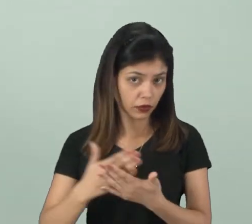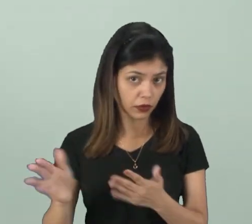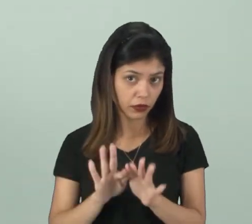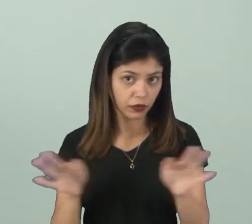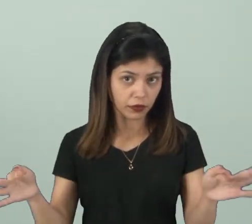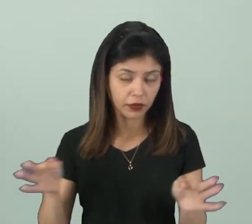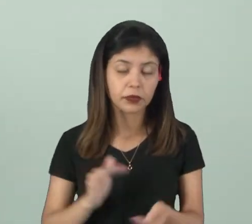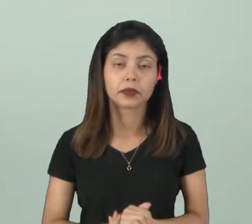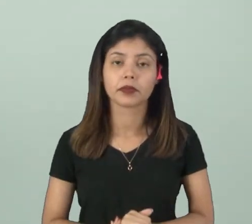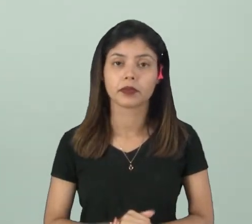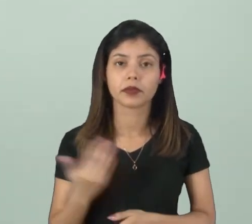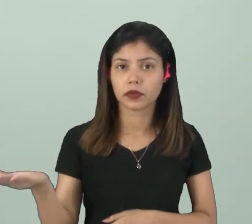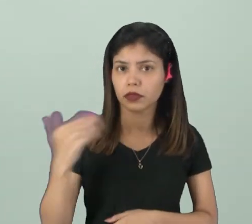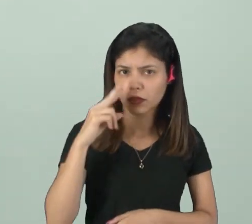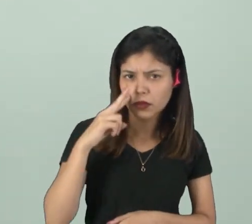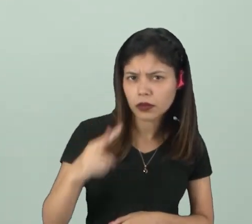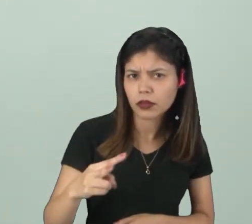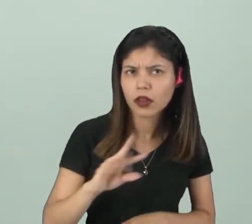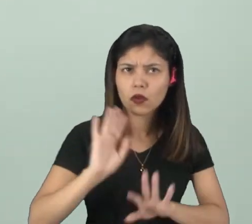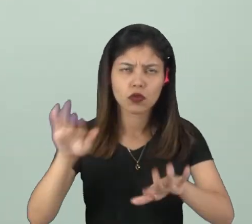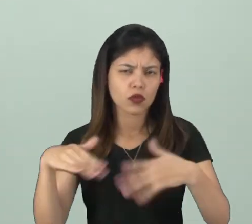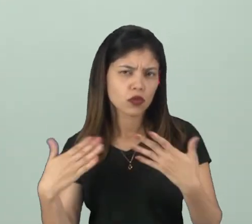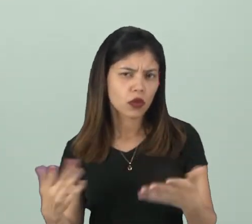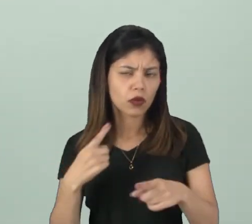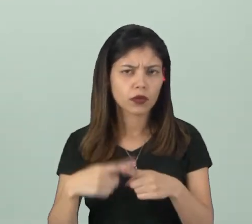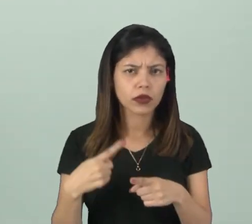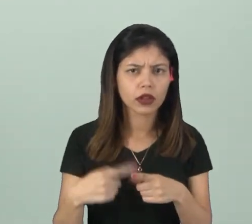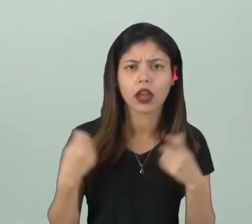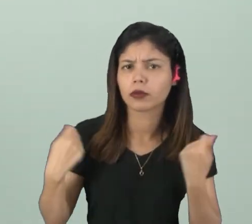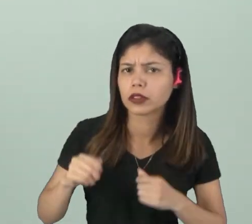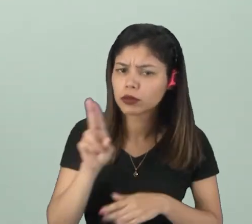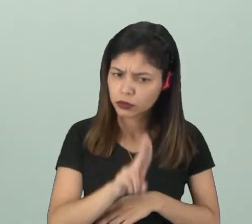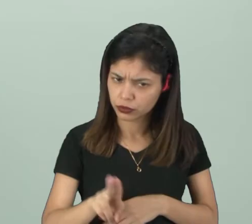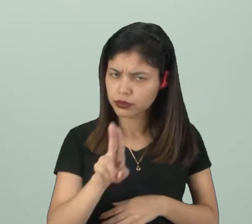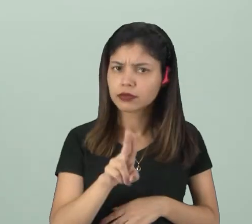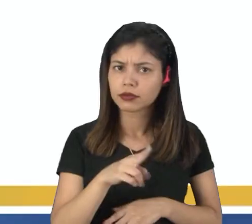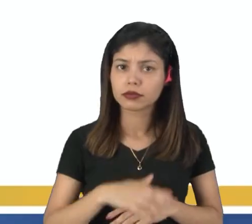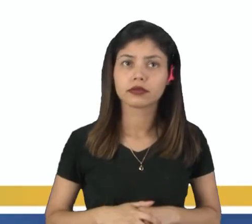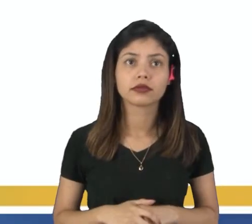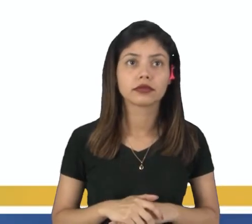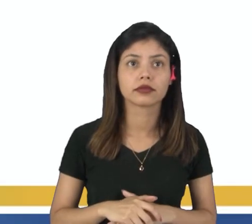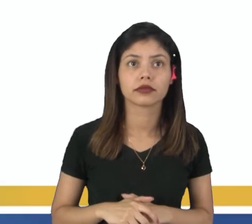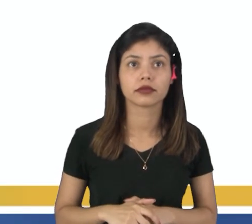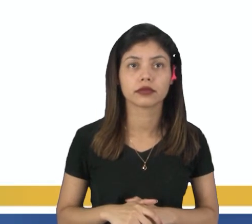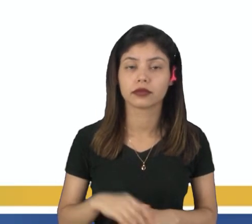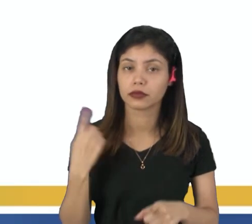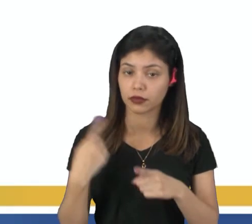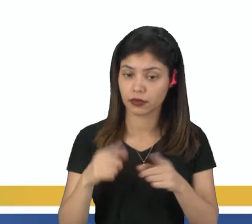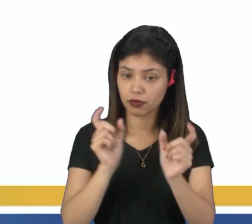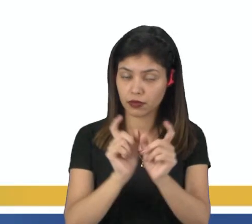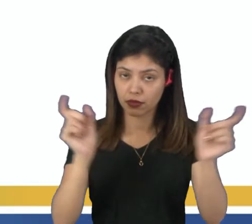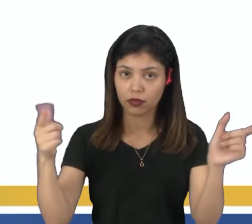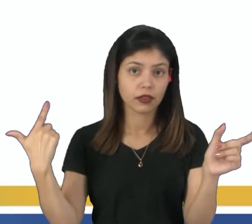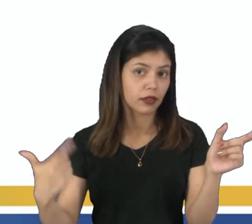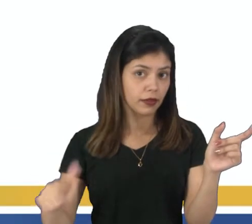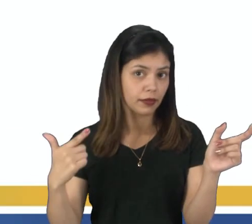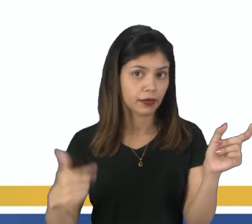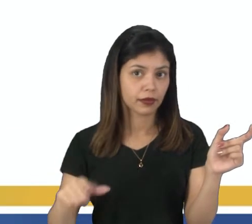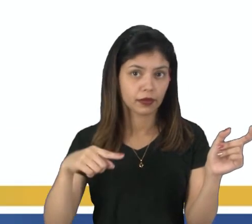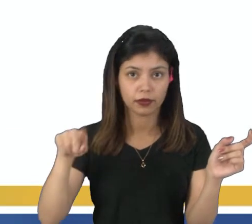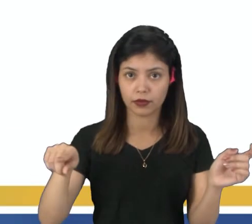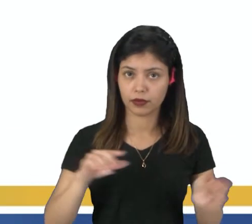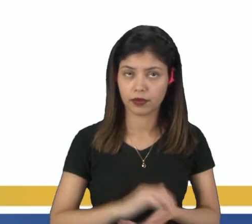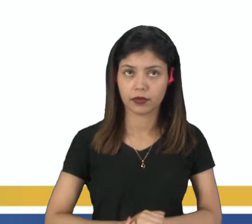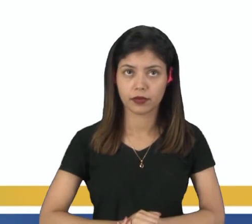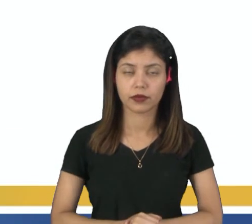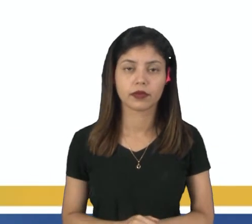de frases. Vamos ver qual tipo de porquê devemos utilizar? Porquê separado e